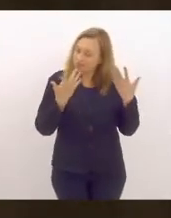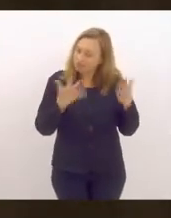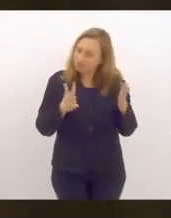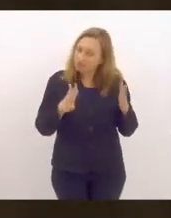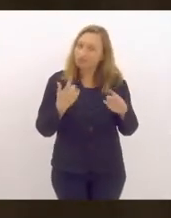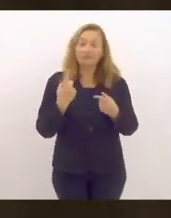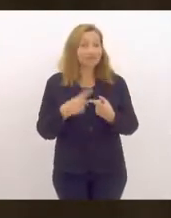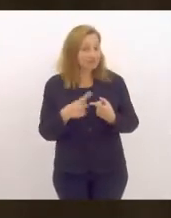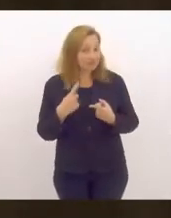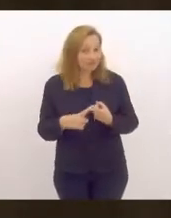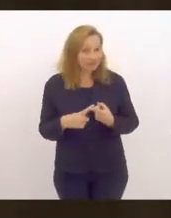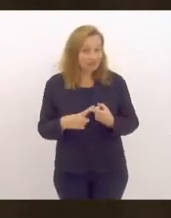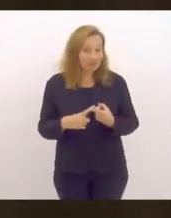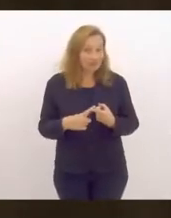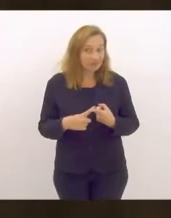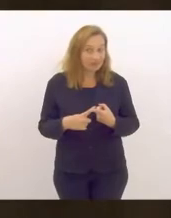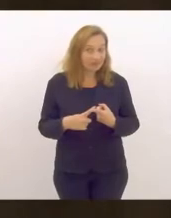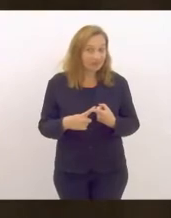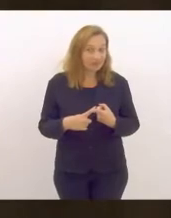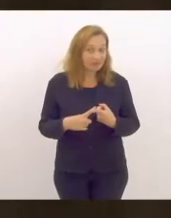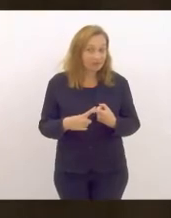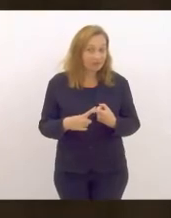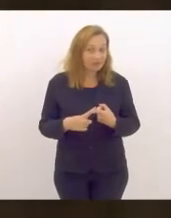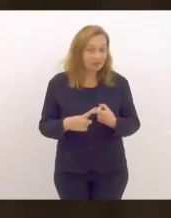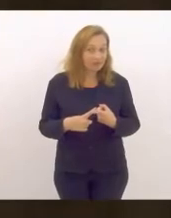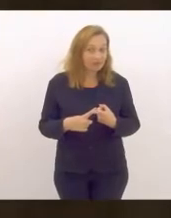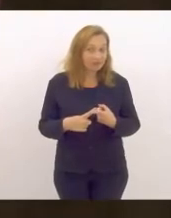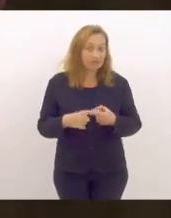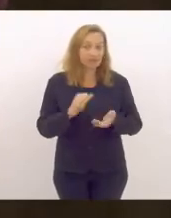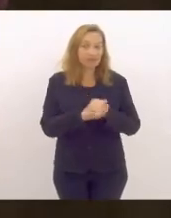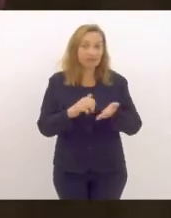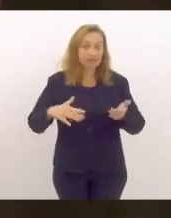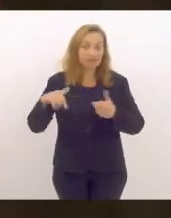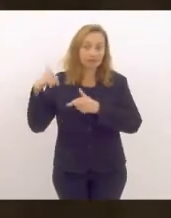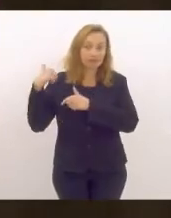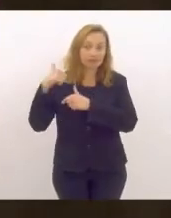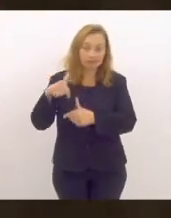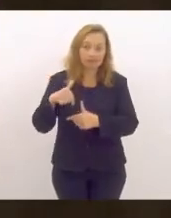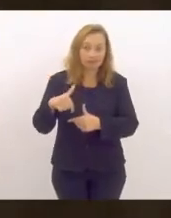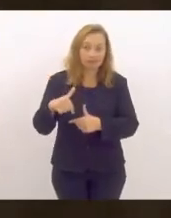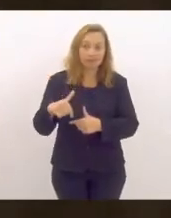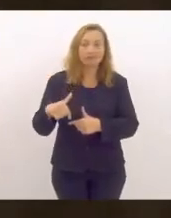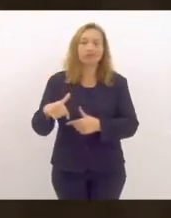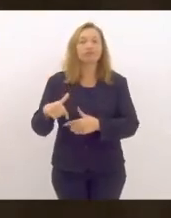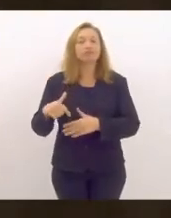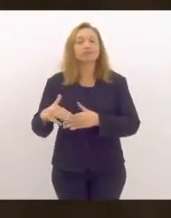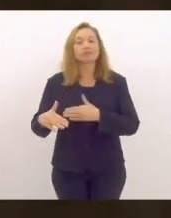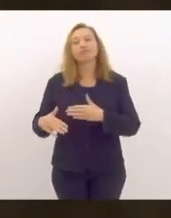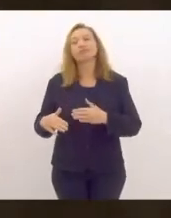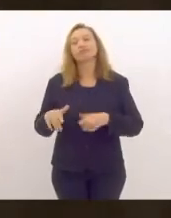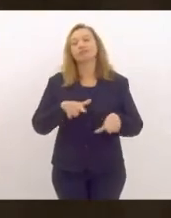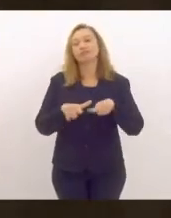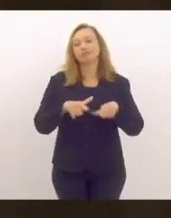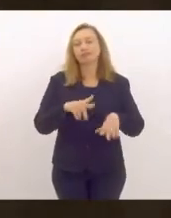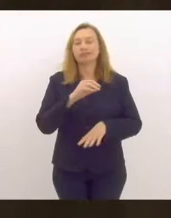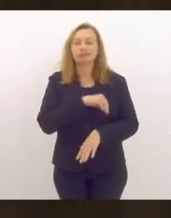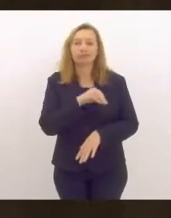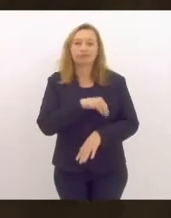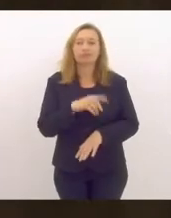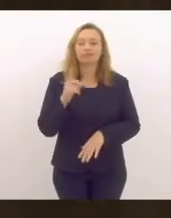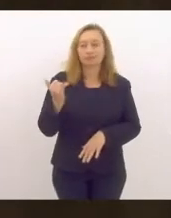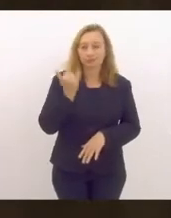porque essa é uma tarefa ancestral de ganho, de geração de trabalho e renda, muito